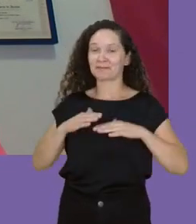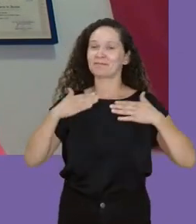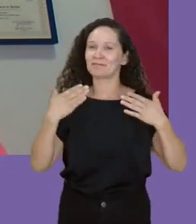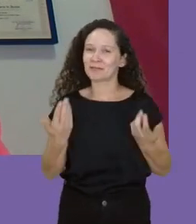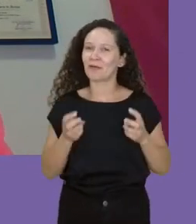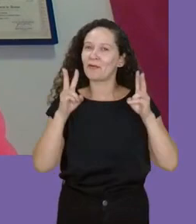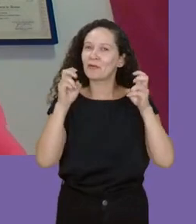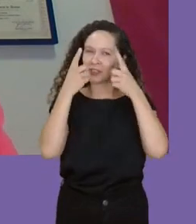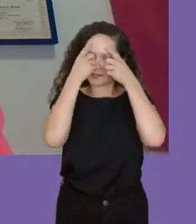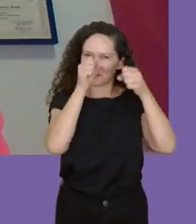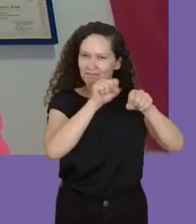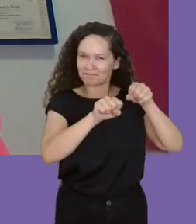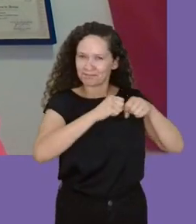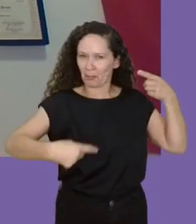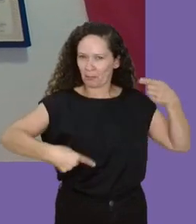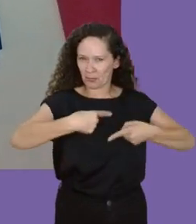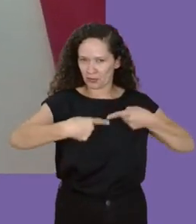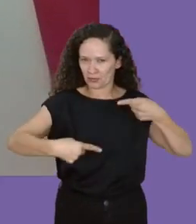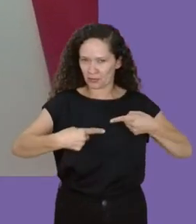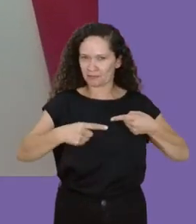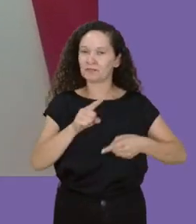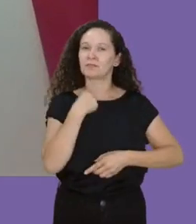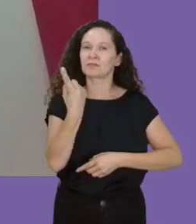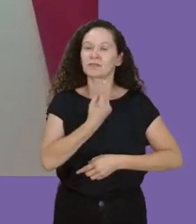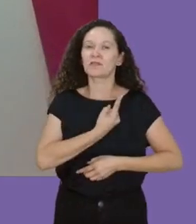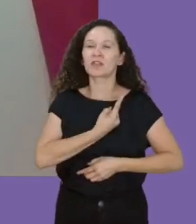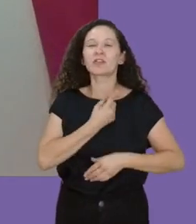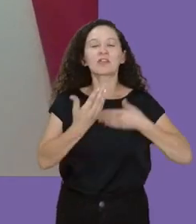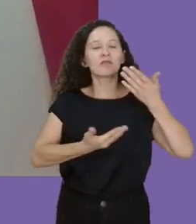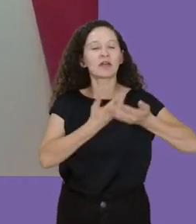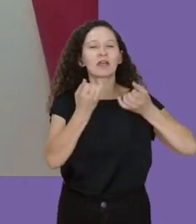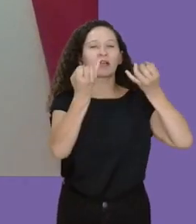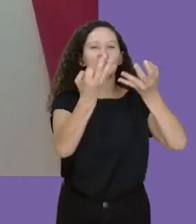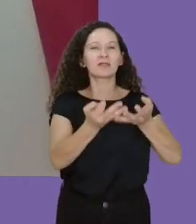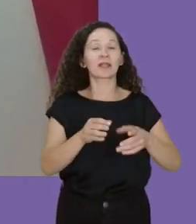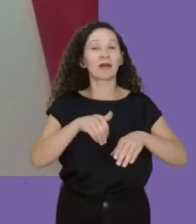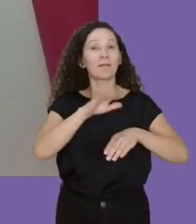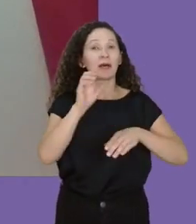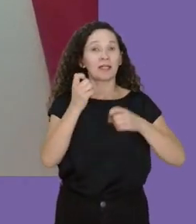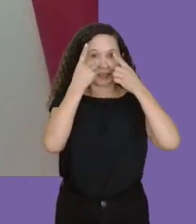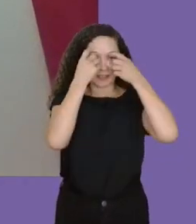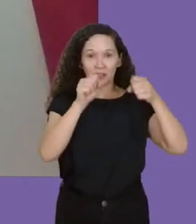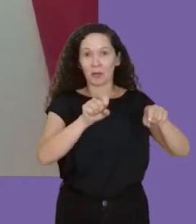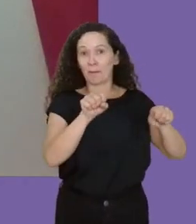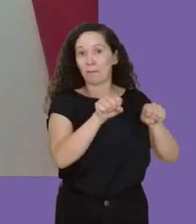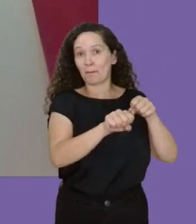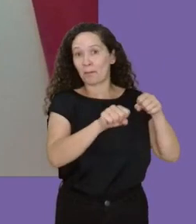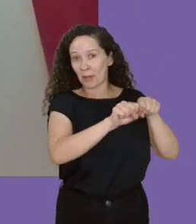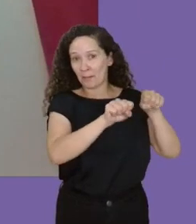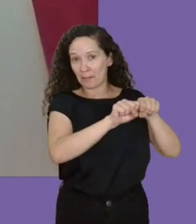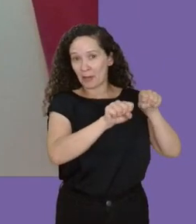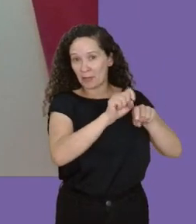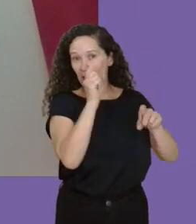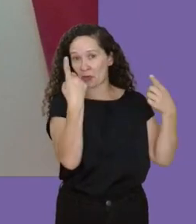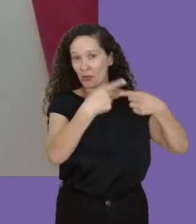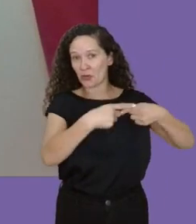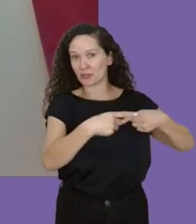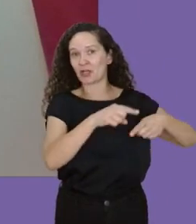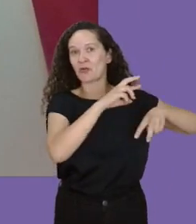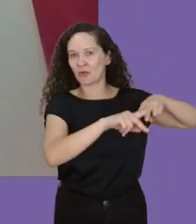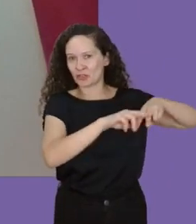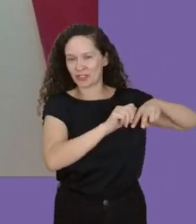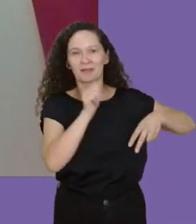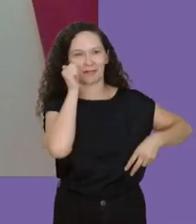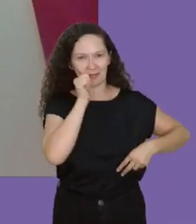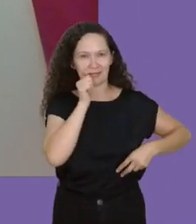sobre violência política, a gente aqui vai tratar mais da questão da violência política de gênero, né, mas a gente sabe que a violência política